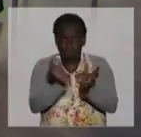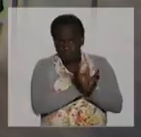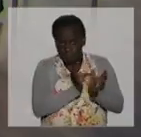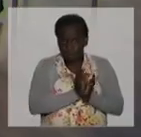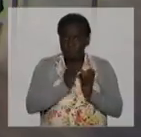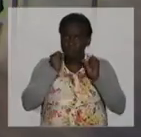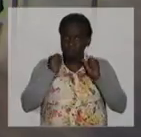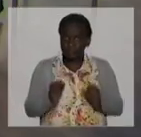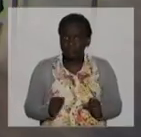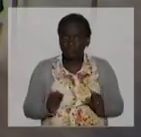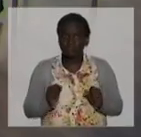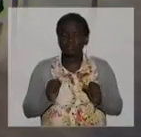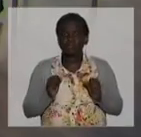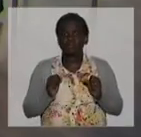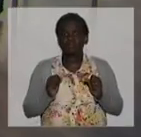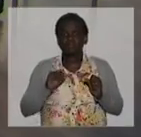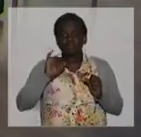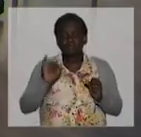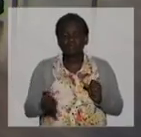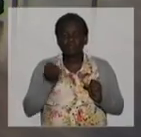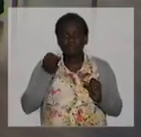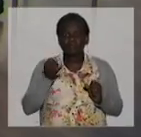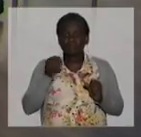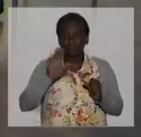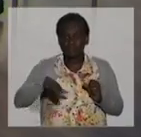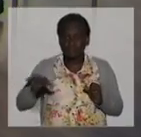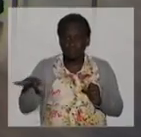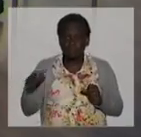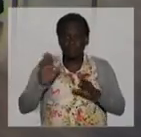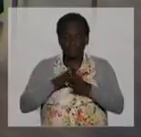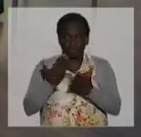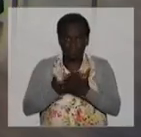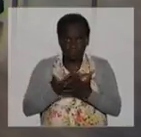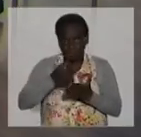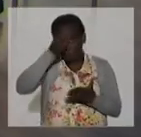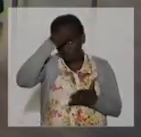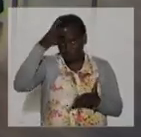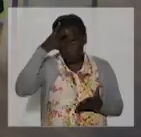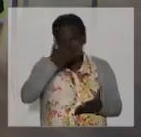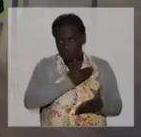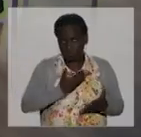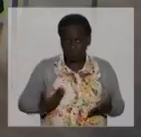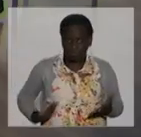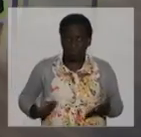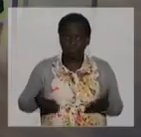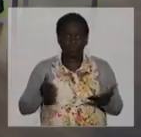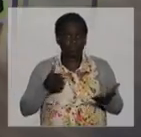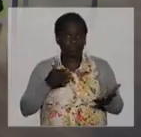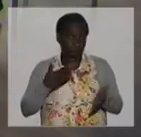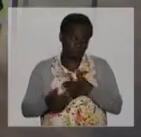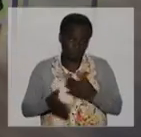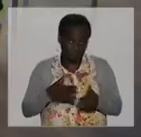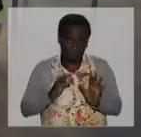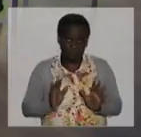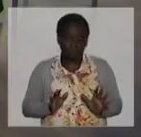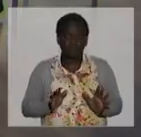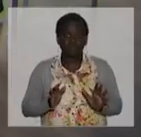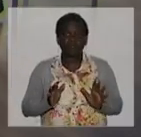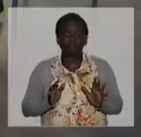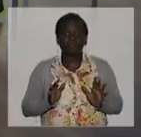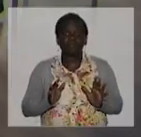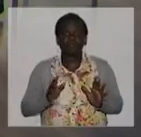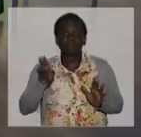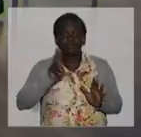poderiam servir para que as crianças das escolas públicas, sejam elas estaduais ou